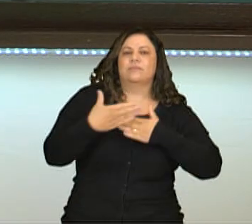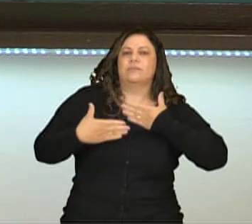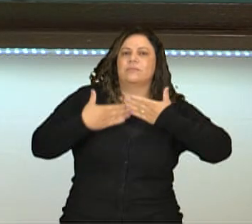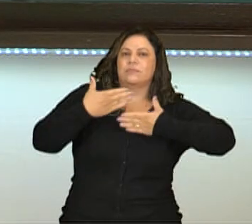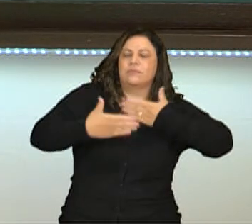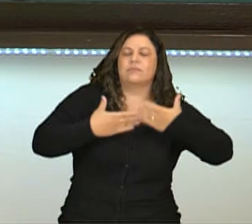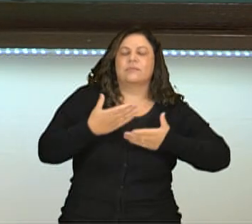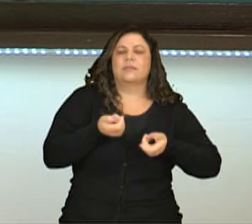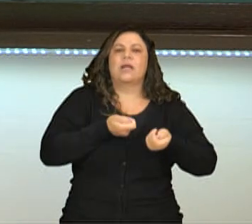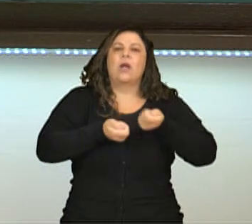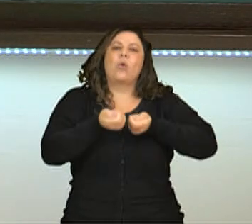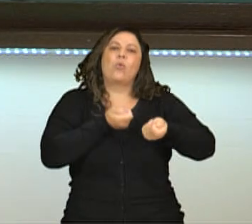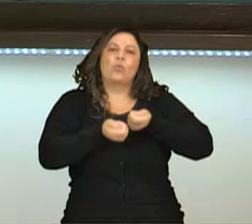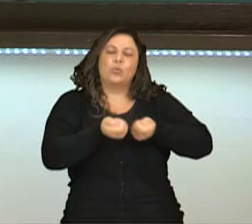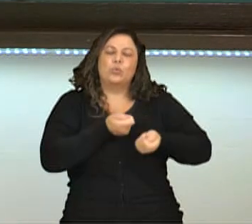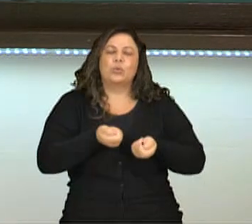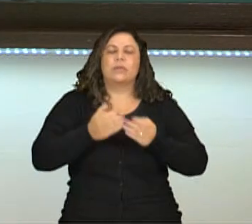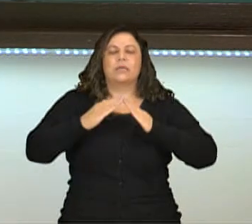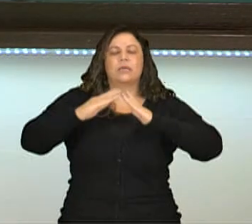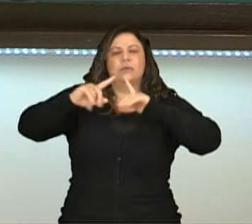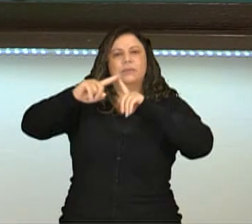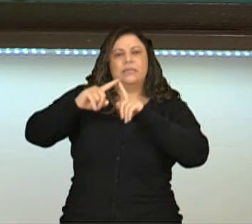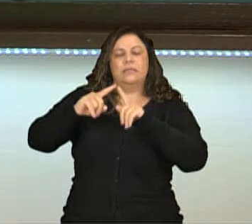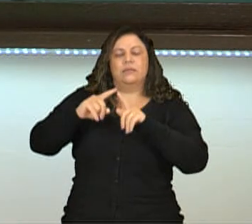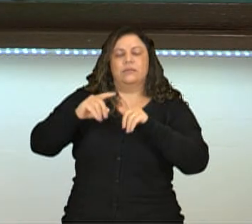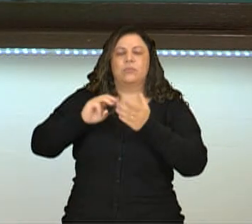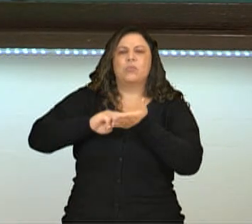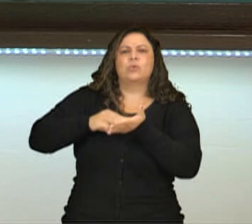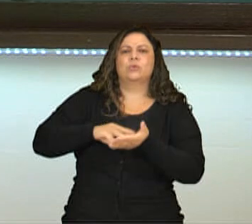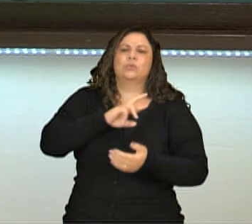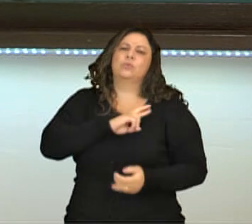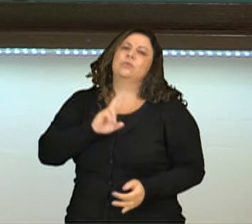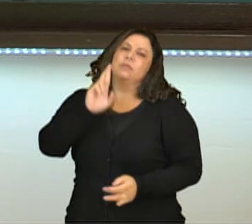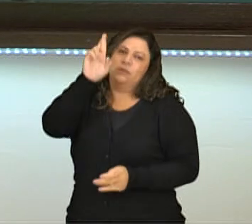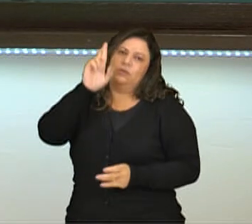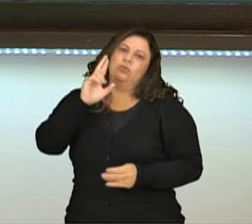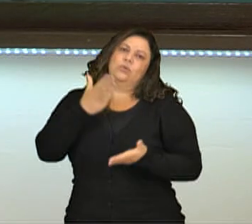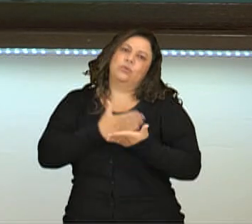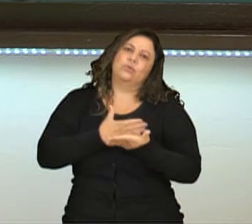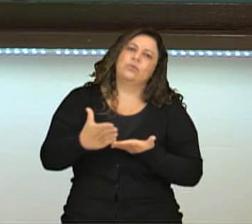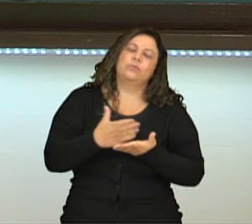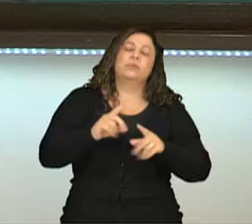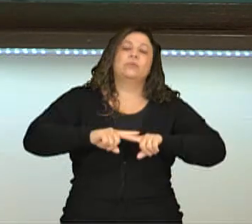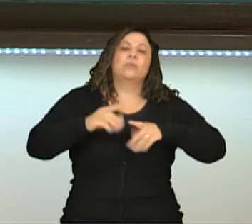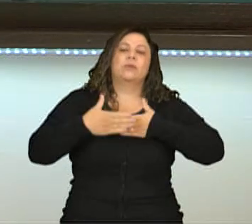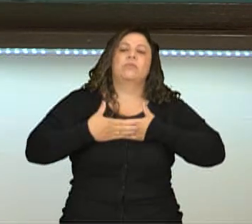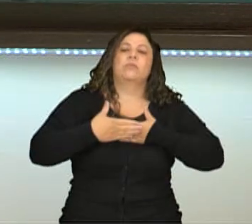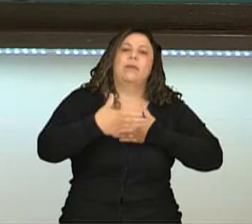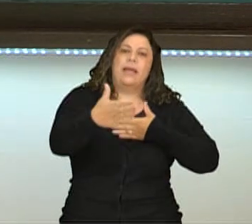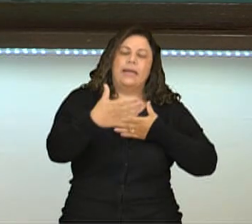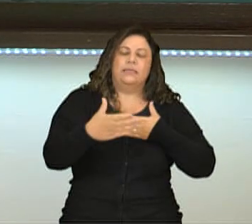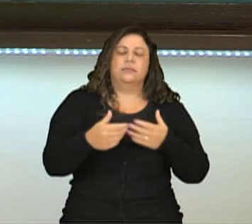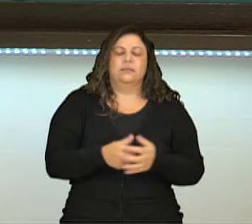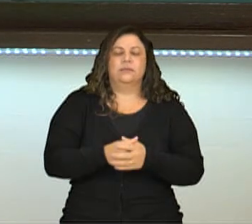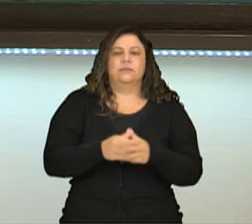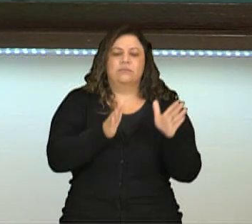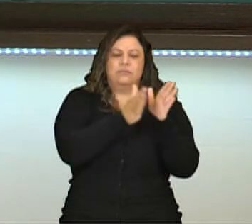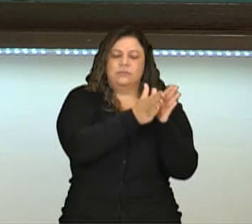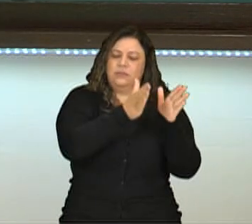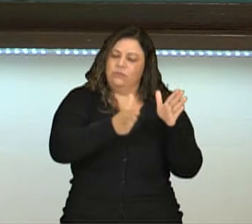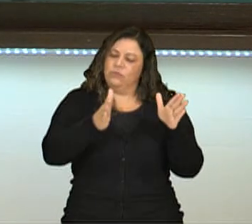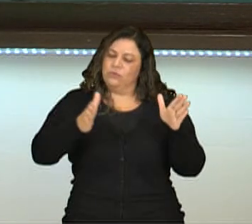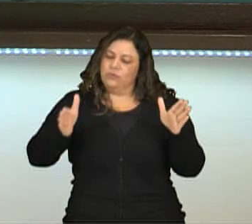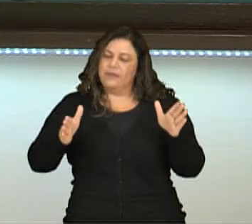eram controladas pela igreja, traziam motivos religiosos no início, mas a partir das outras fases, elas